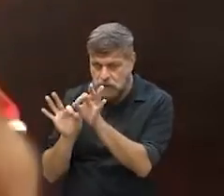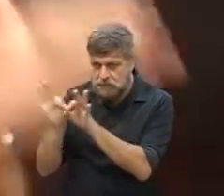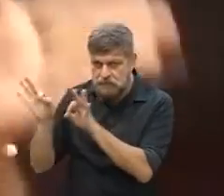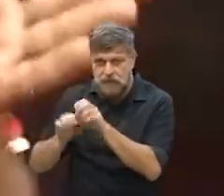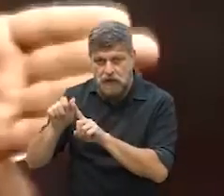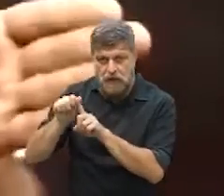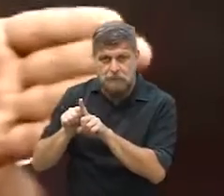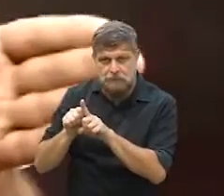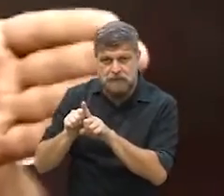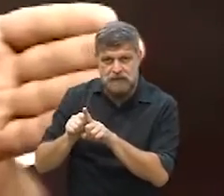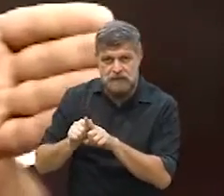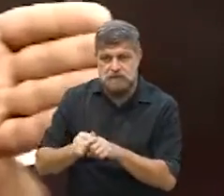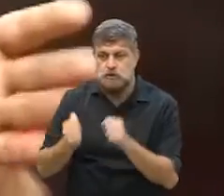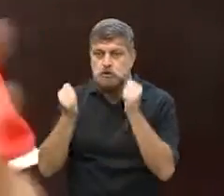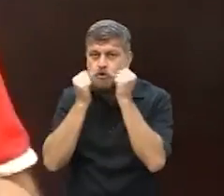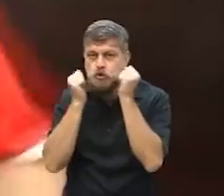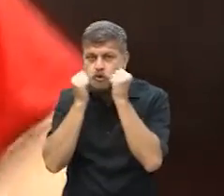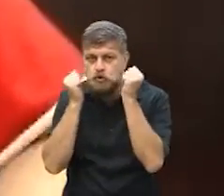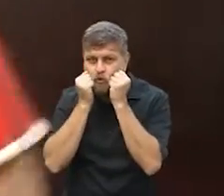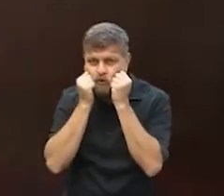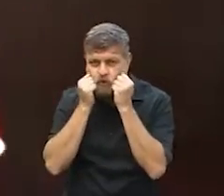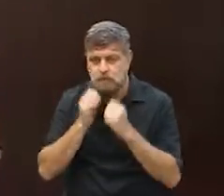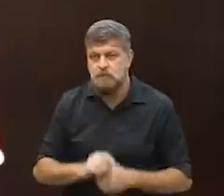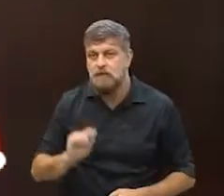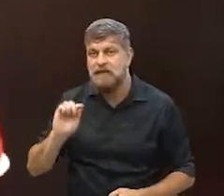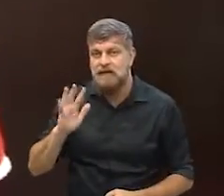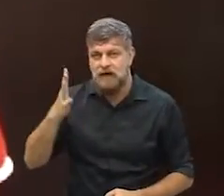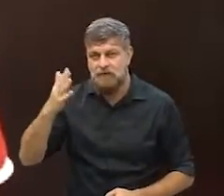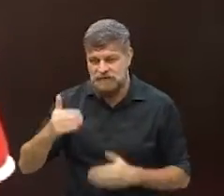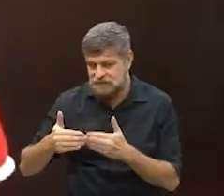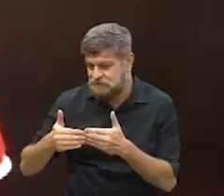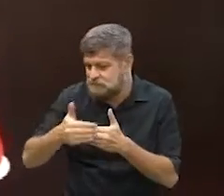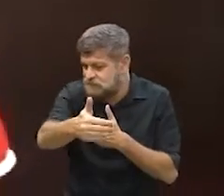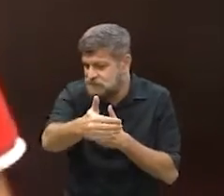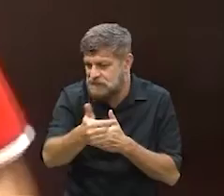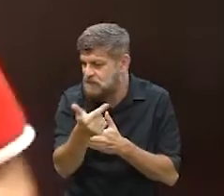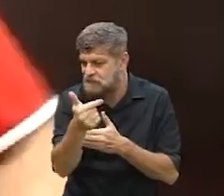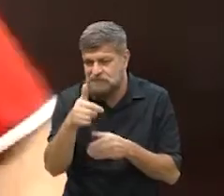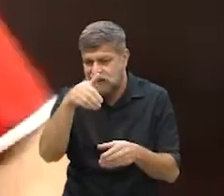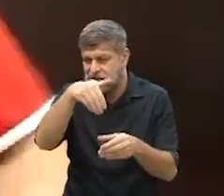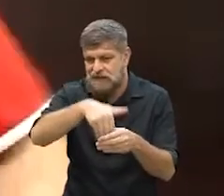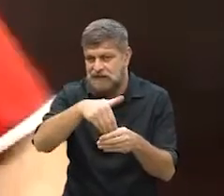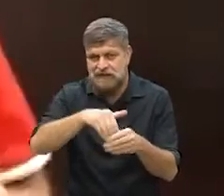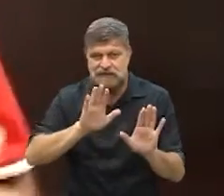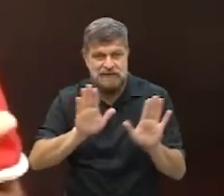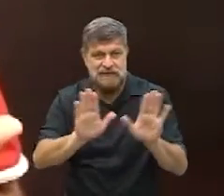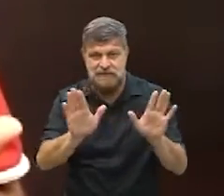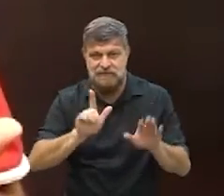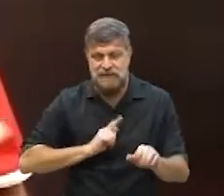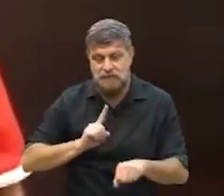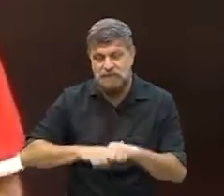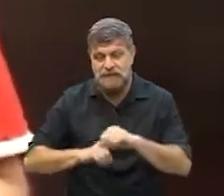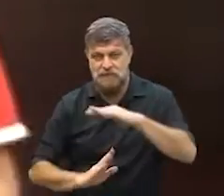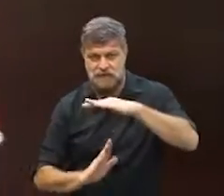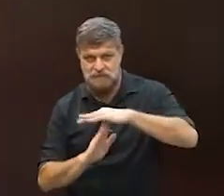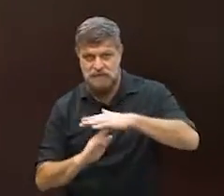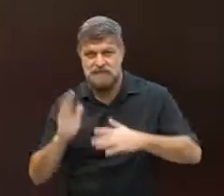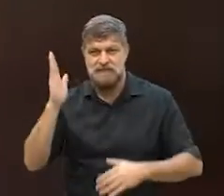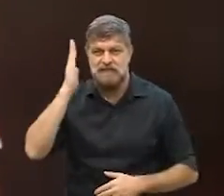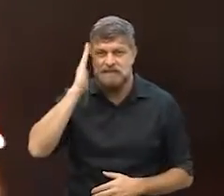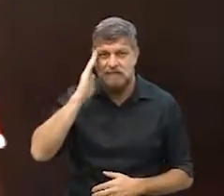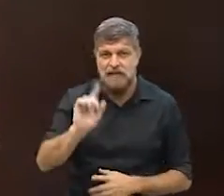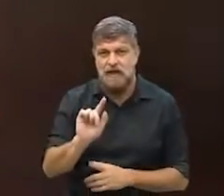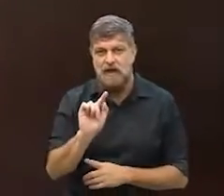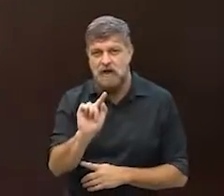ser elaboradas em junho e julho. E aí, com isso, você tem um prazo, pelo menos, para você saber